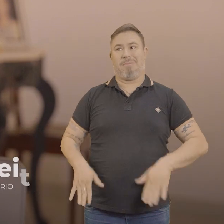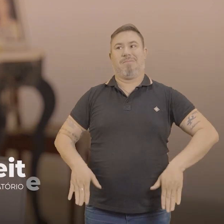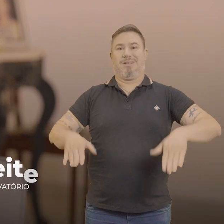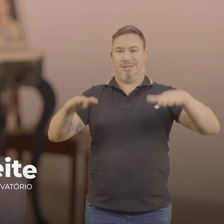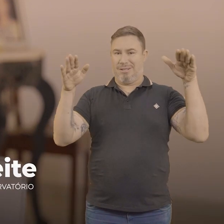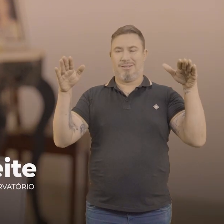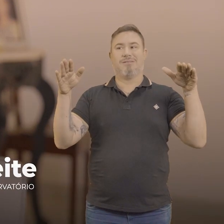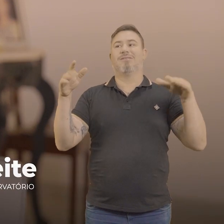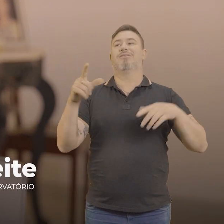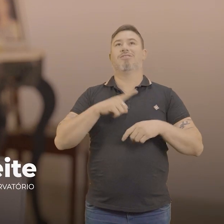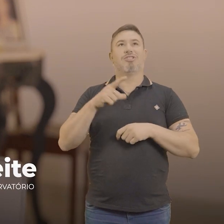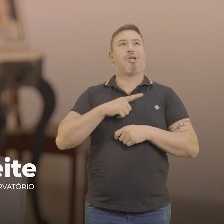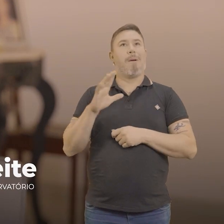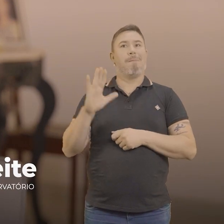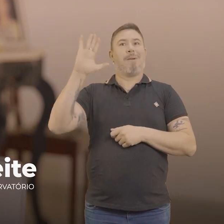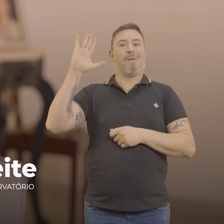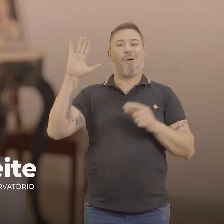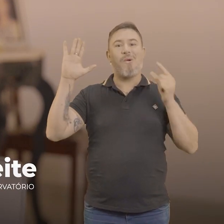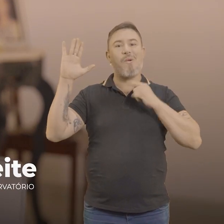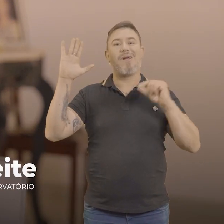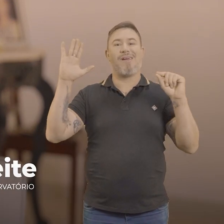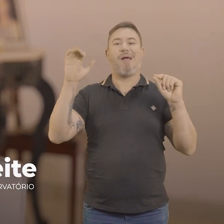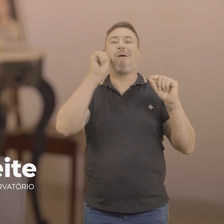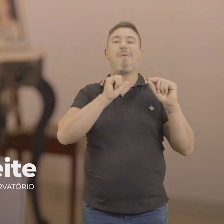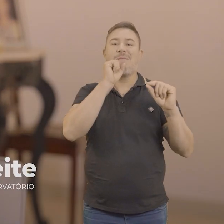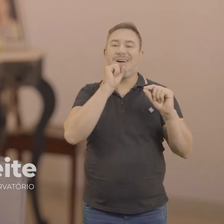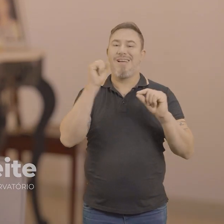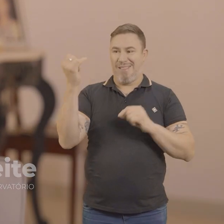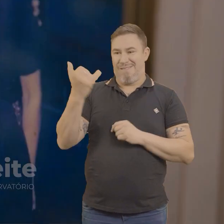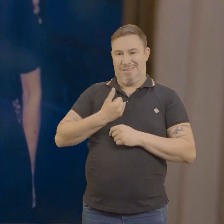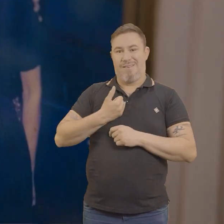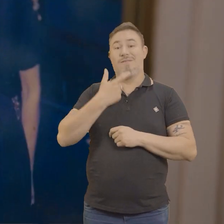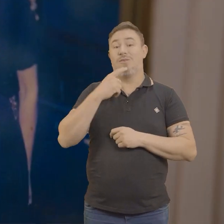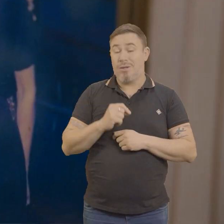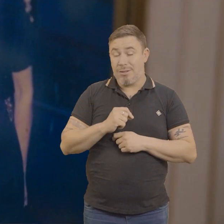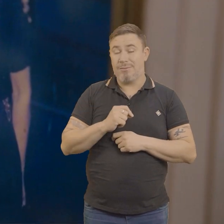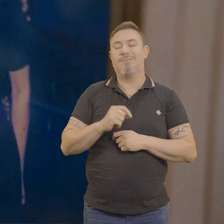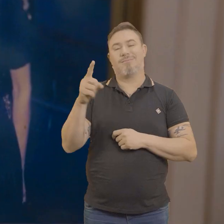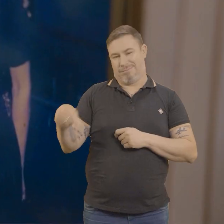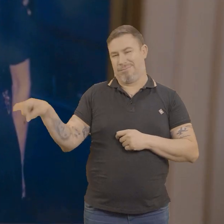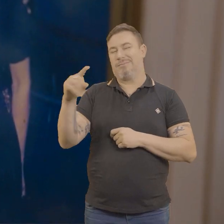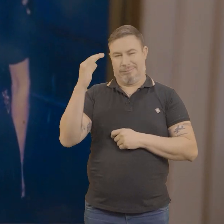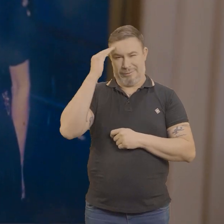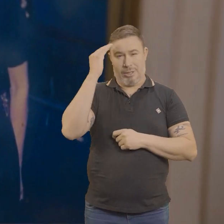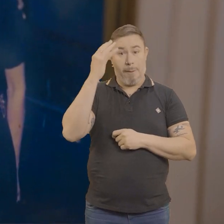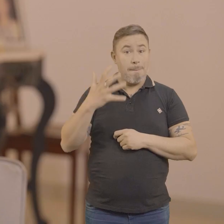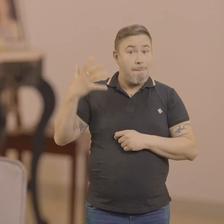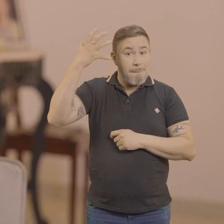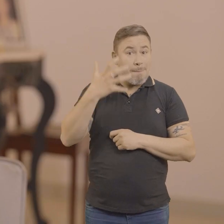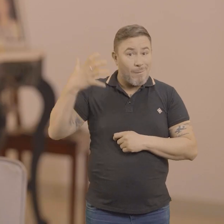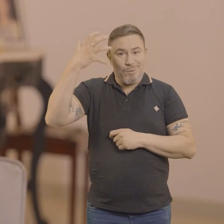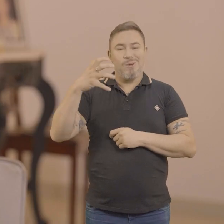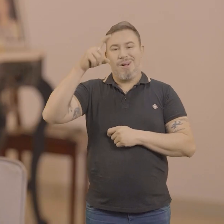eu mantinha aquela promessa que a minha mãe realizou. Eles compreendiam que a música